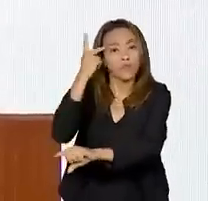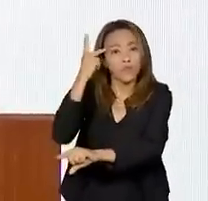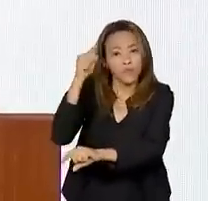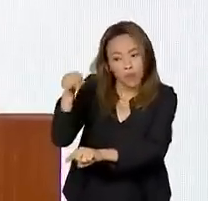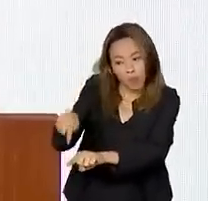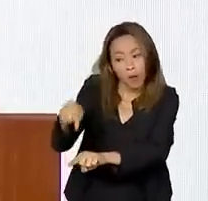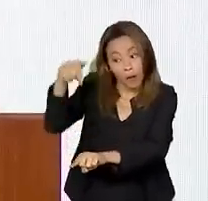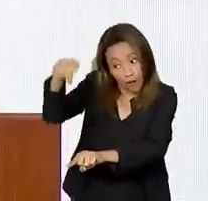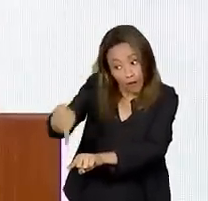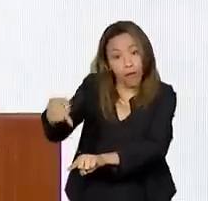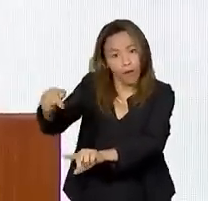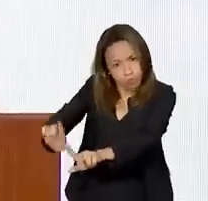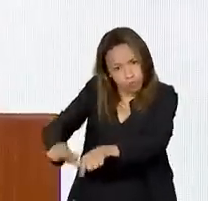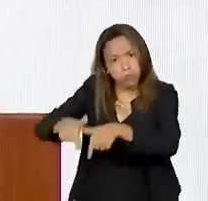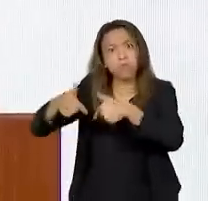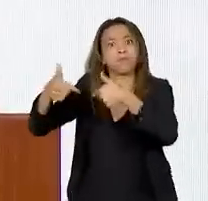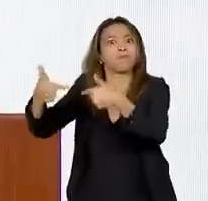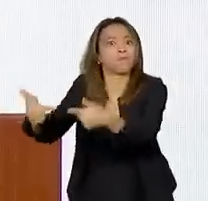qual trabalhei